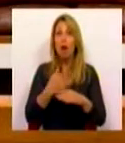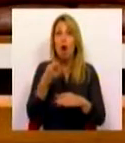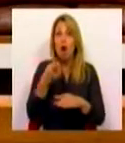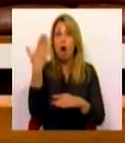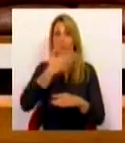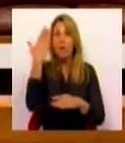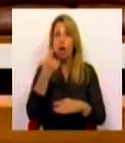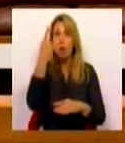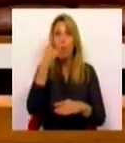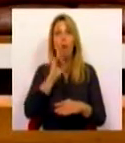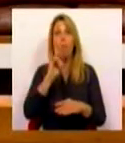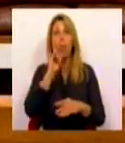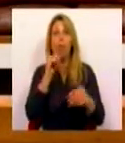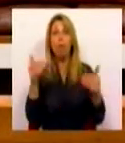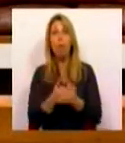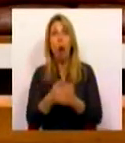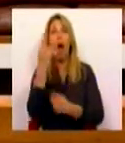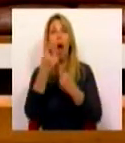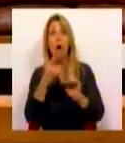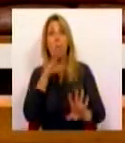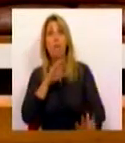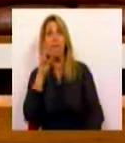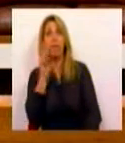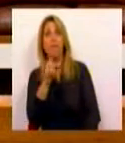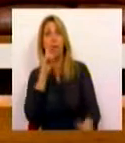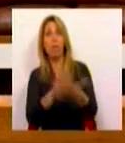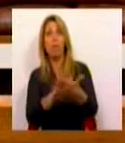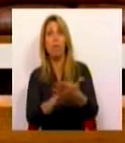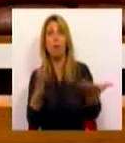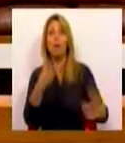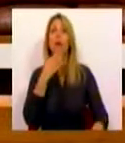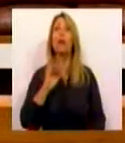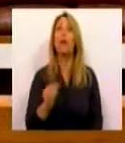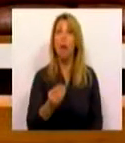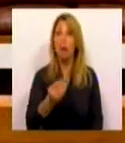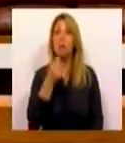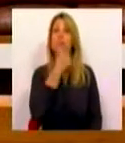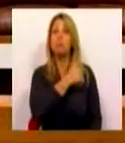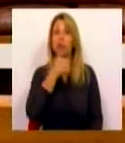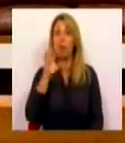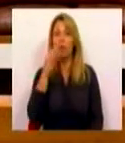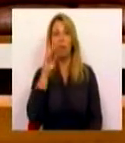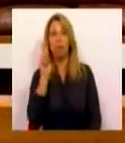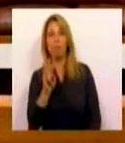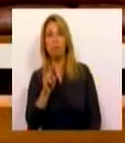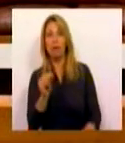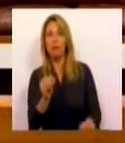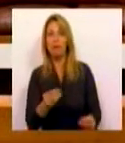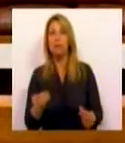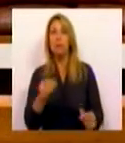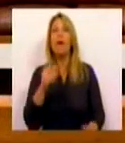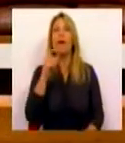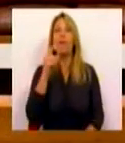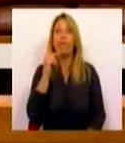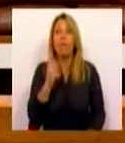9 dias, muitas na presença de seus filhos. As crianças sofrem quando assistem a este tipo de violência e ainda